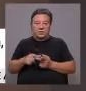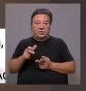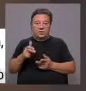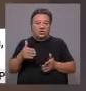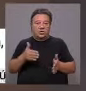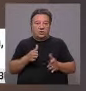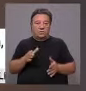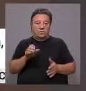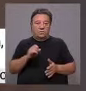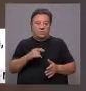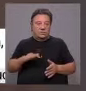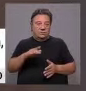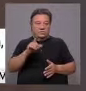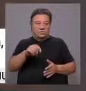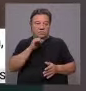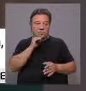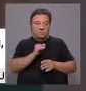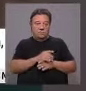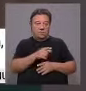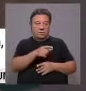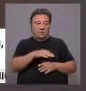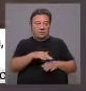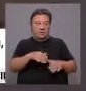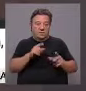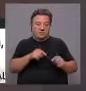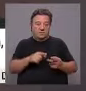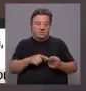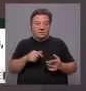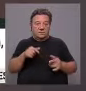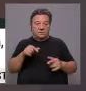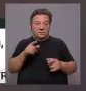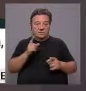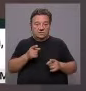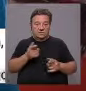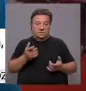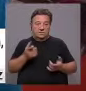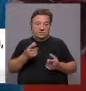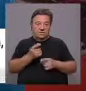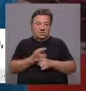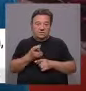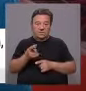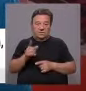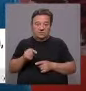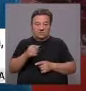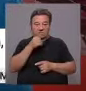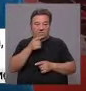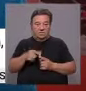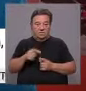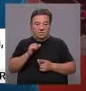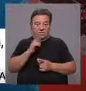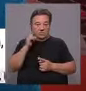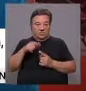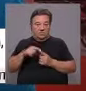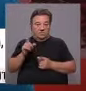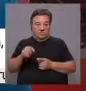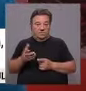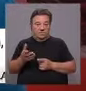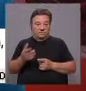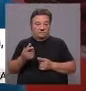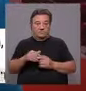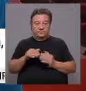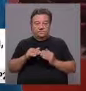oeste, quer também o mar e as suas praias. Portanto, sendo esse um dos... Está com os pequeninos também. Sendo esse um dos nossos objetivos, ao